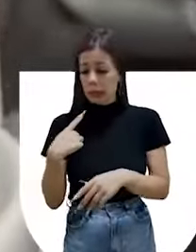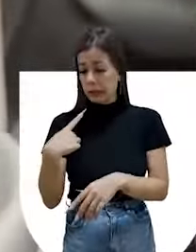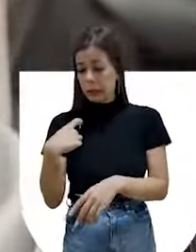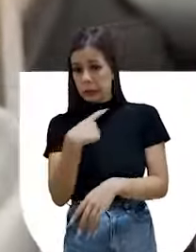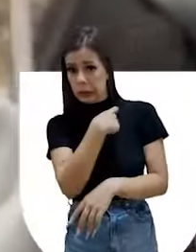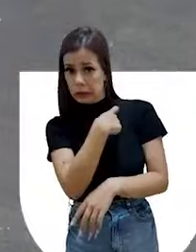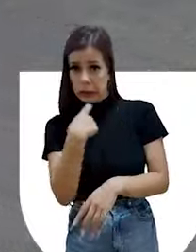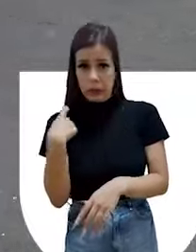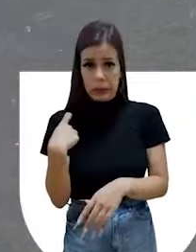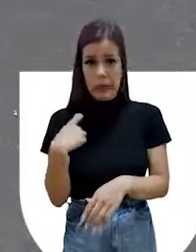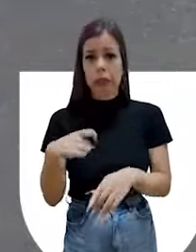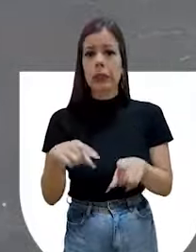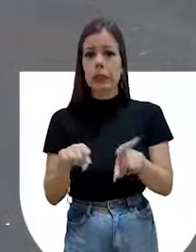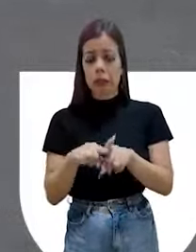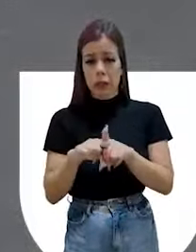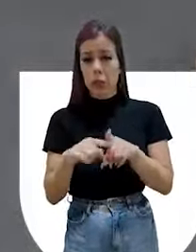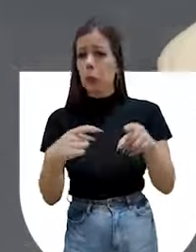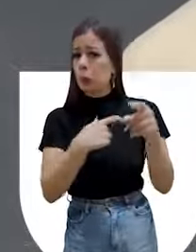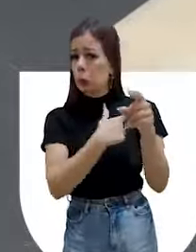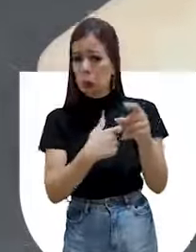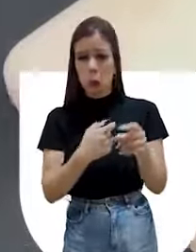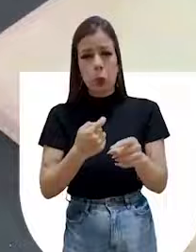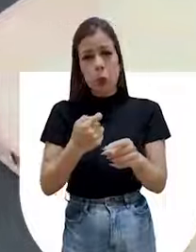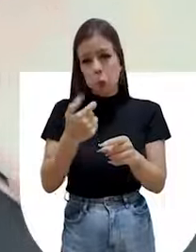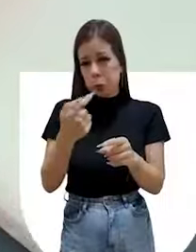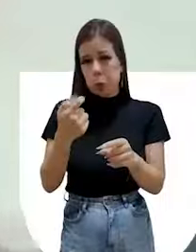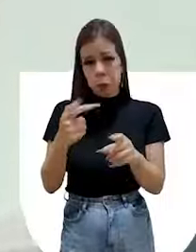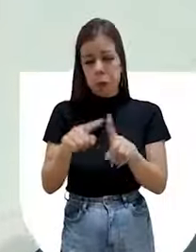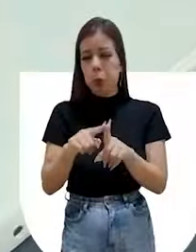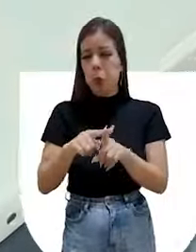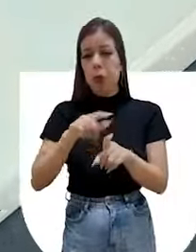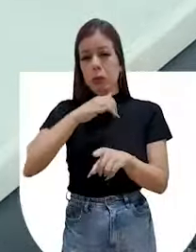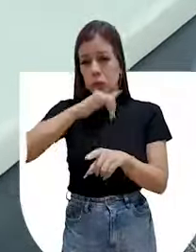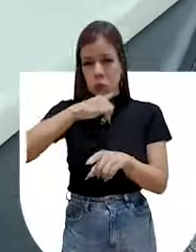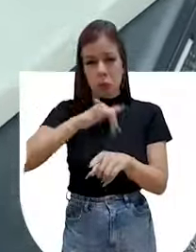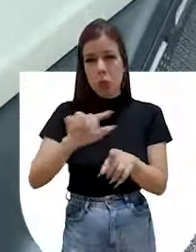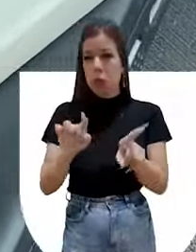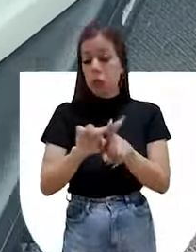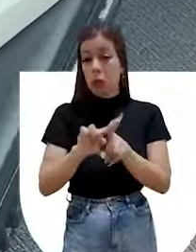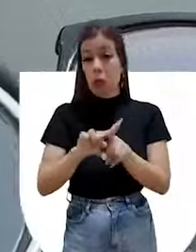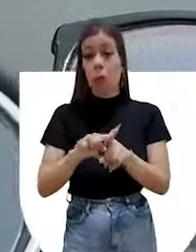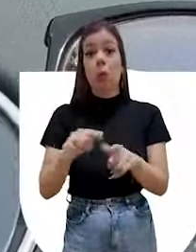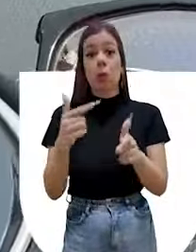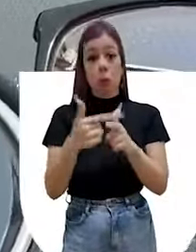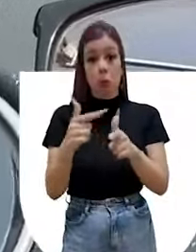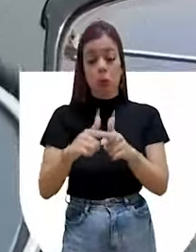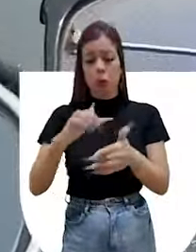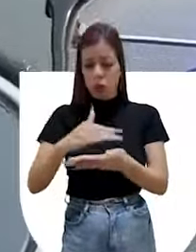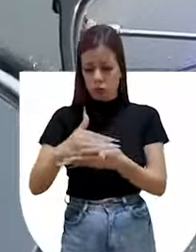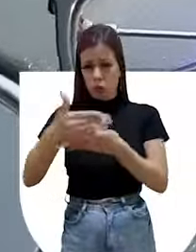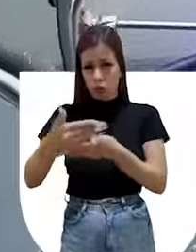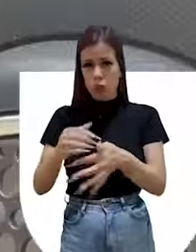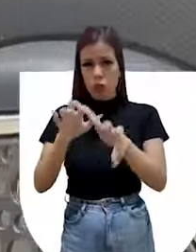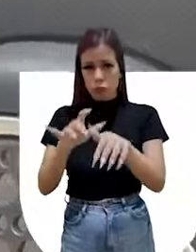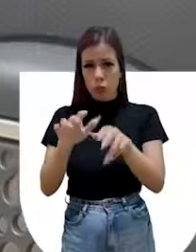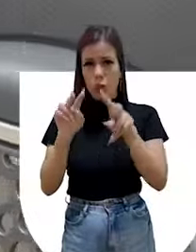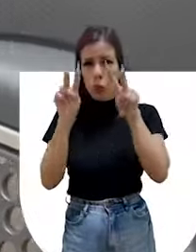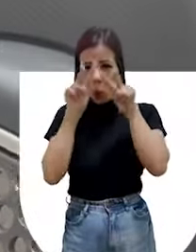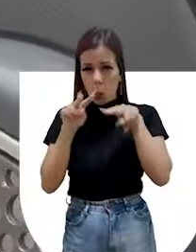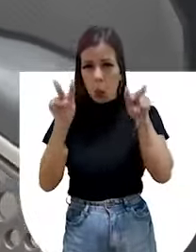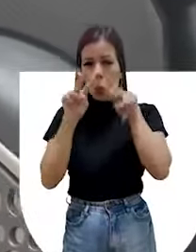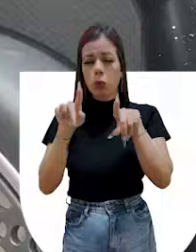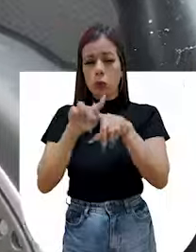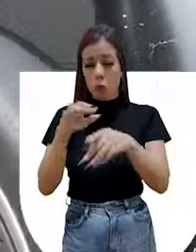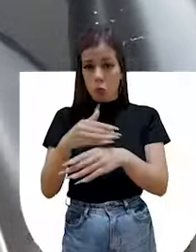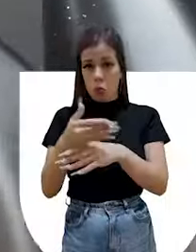desodorante em aerossol, isqueiros, cabo de celulares conectados e carregadores. Notebooks e celulares, óculos de grau no painel,